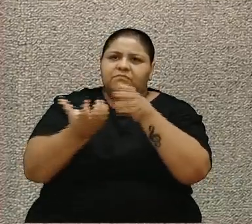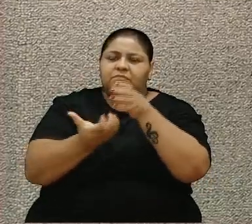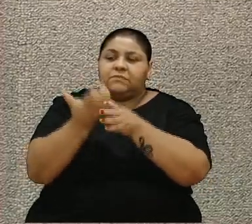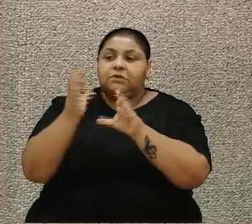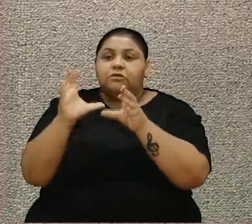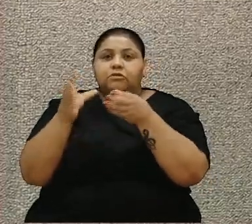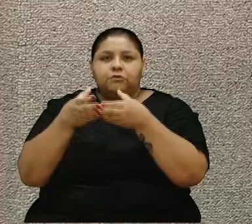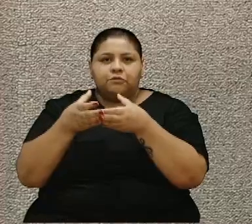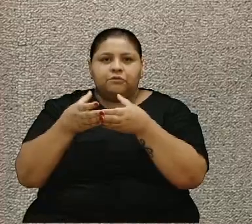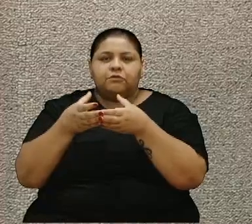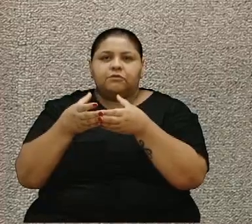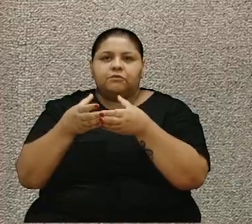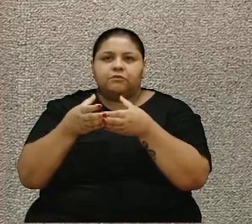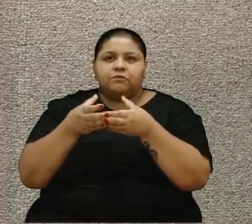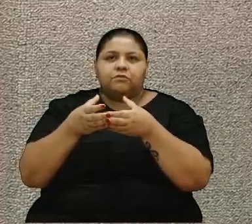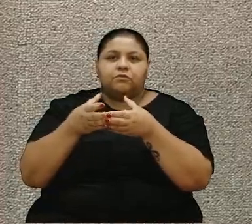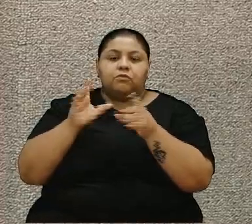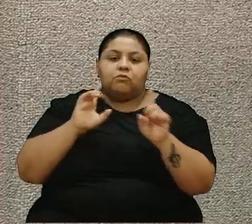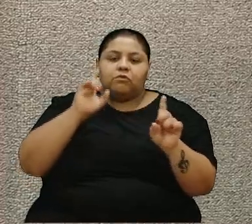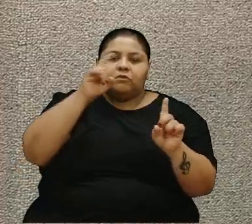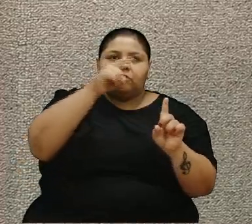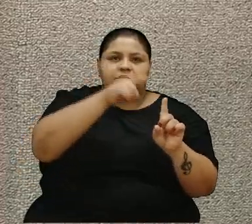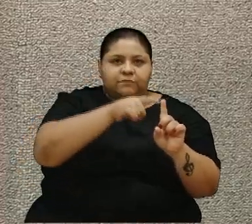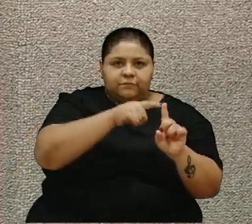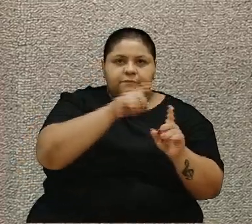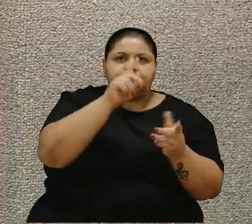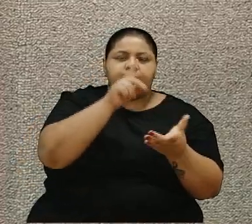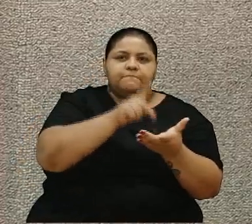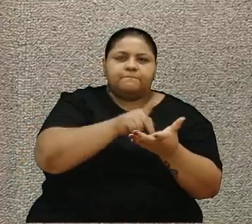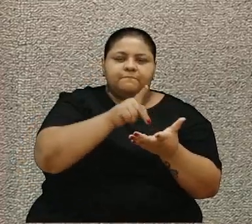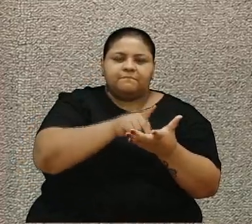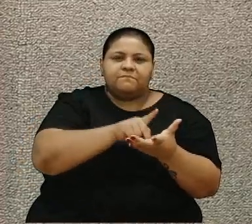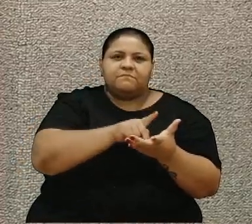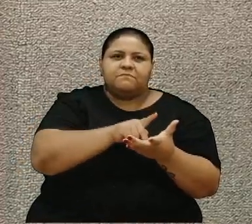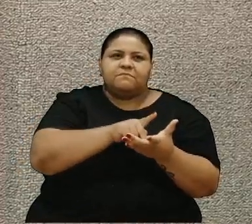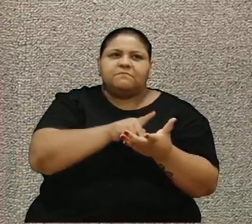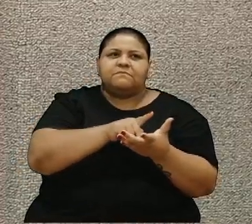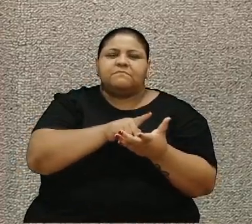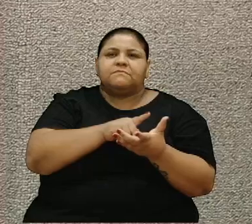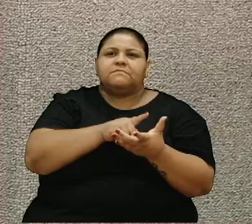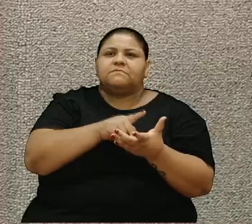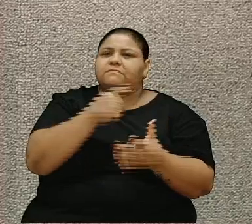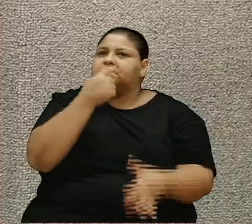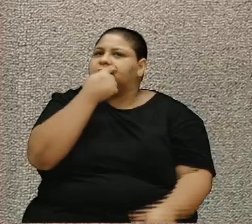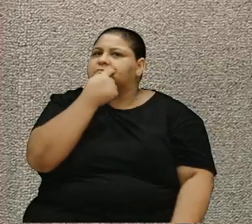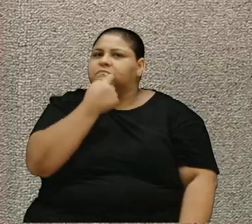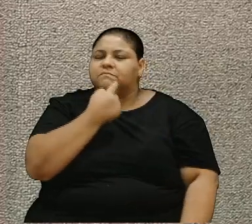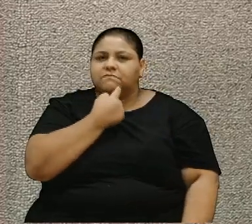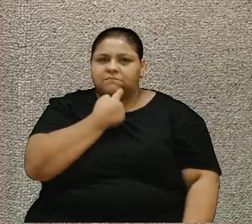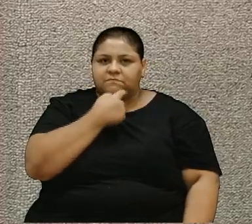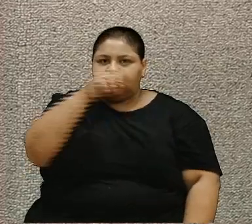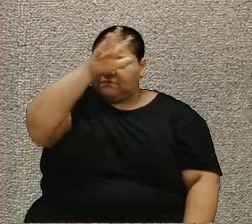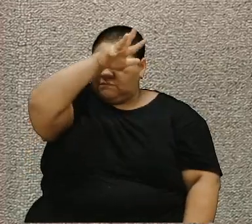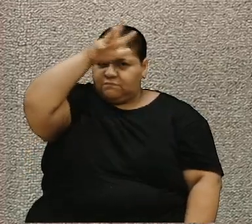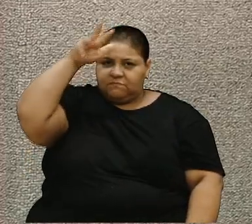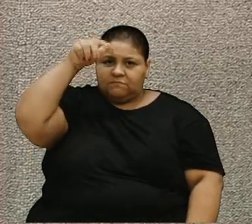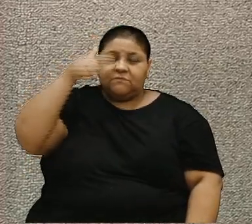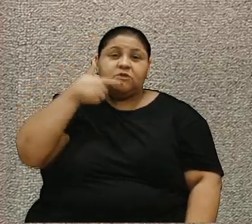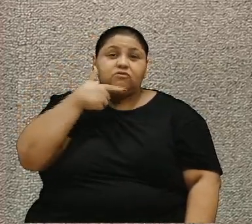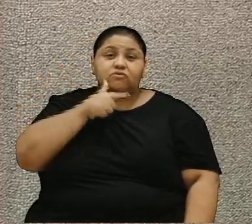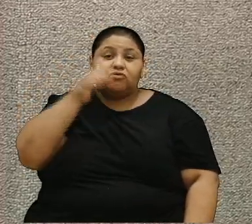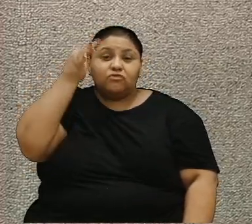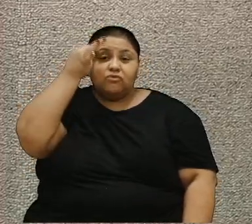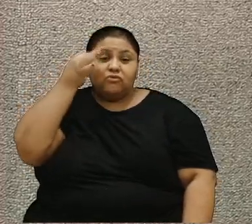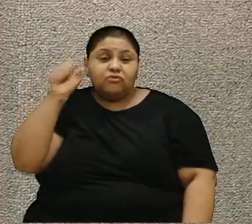frente, com esse olhar, né, que, de fato, o vereador Wagner o município consiga entender